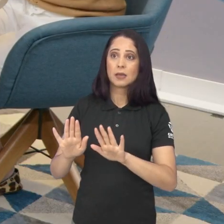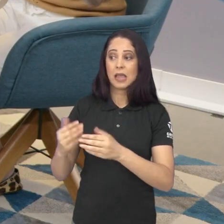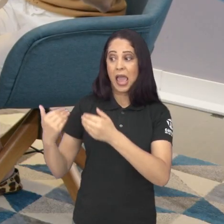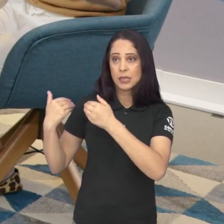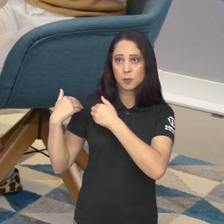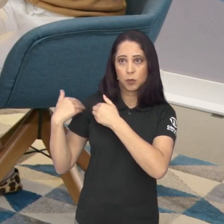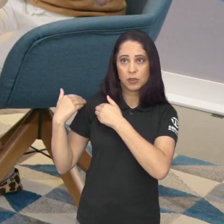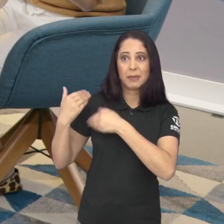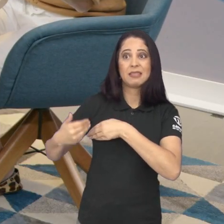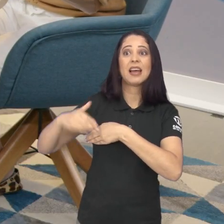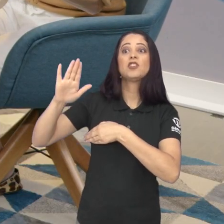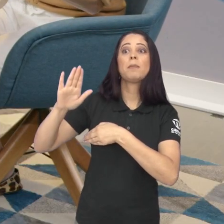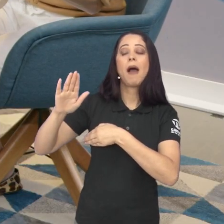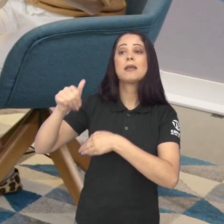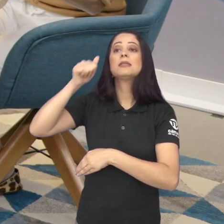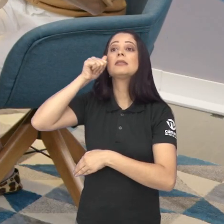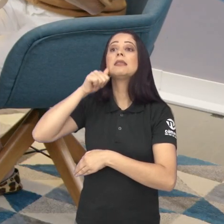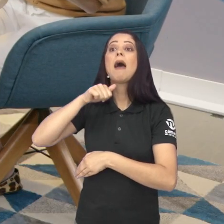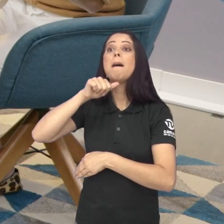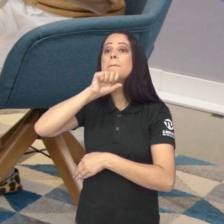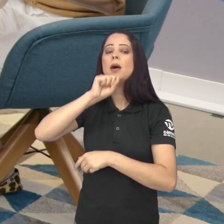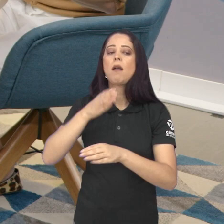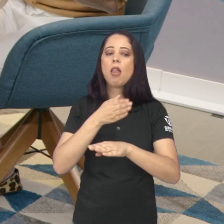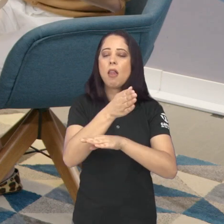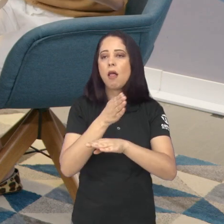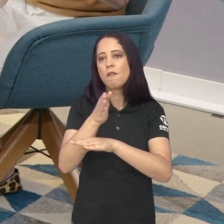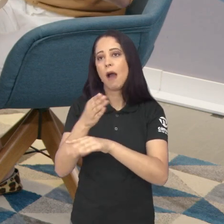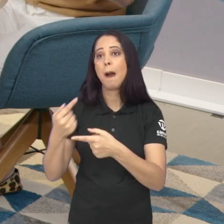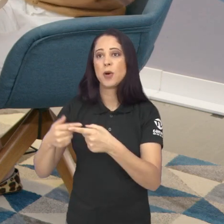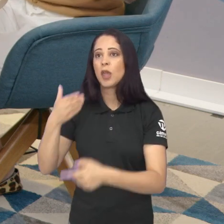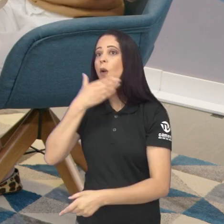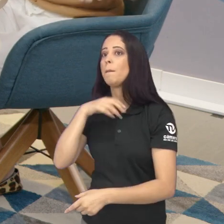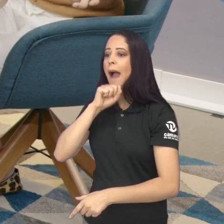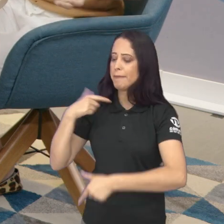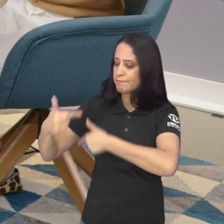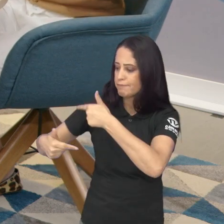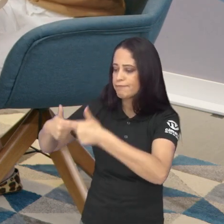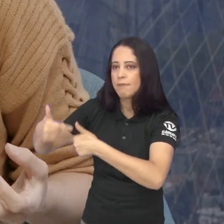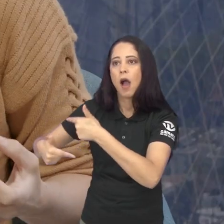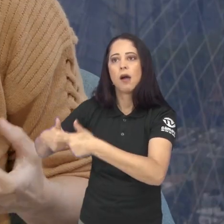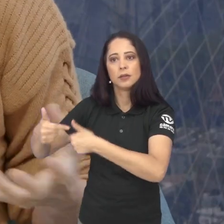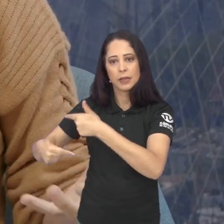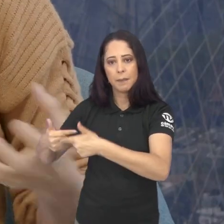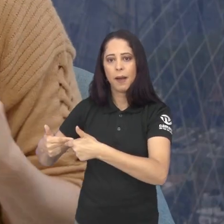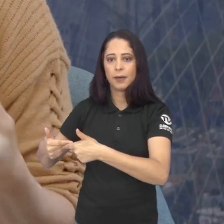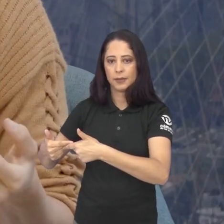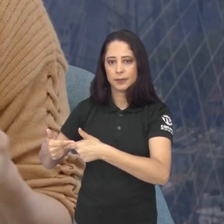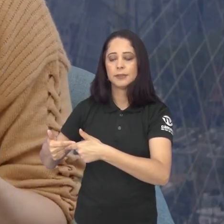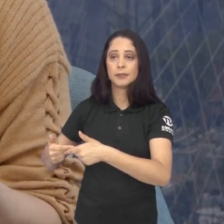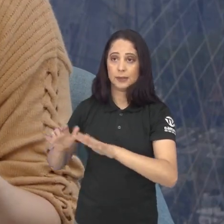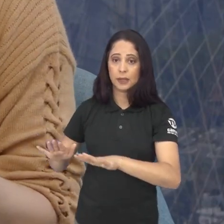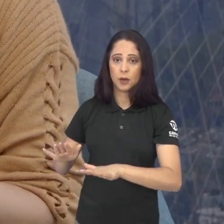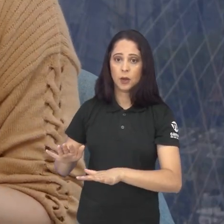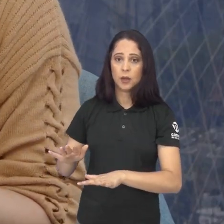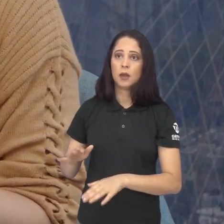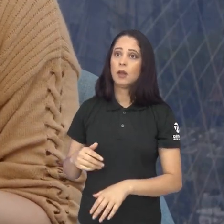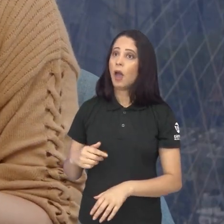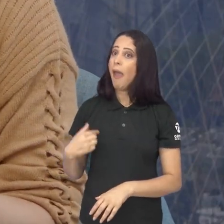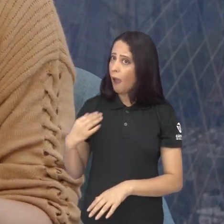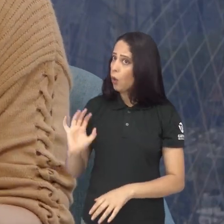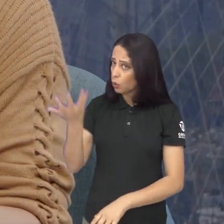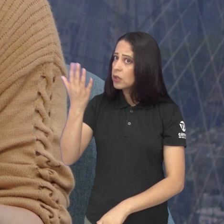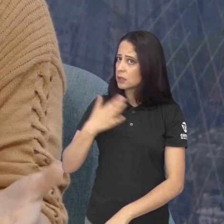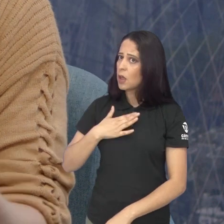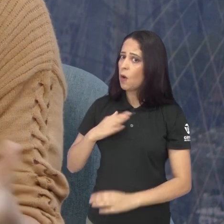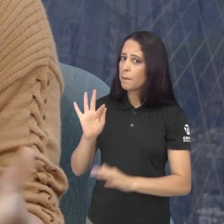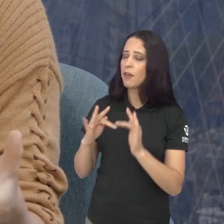pai também, né, tá naquela responsabilidade de ser o provedor da família. Então, assim, poxa vida, em casa passamos por